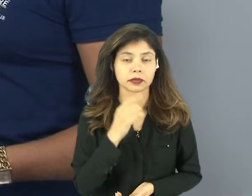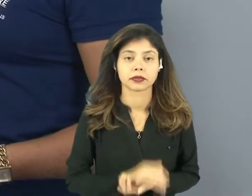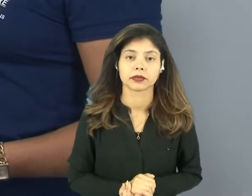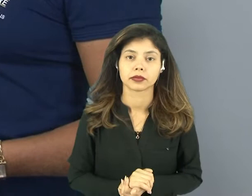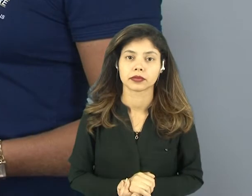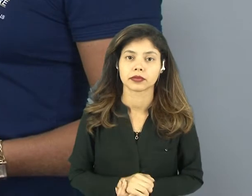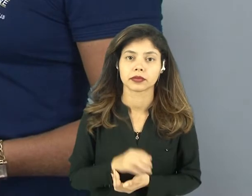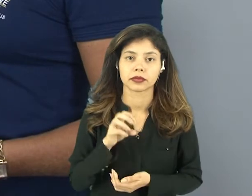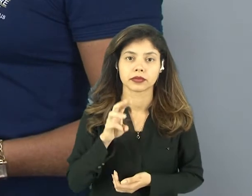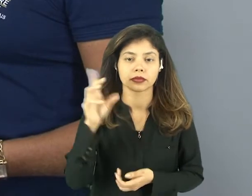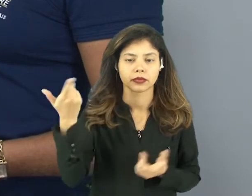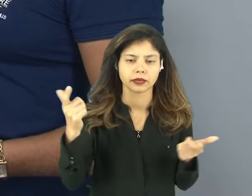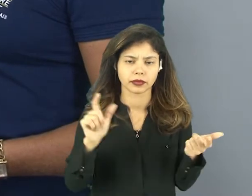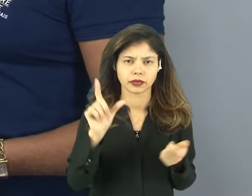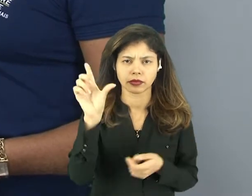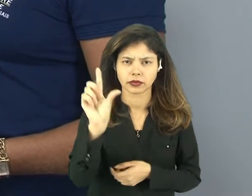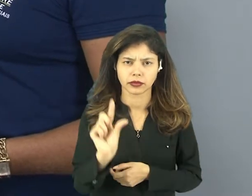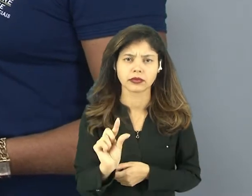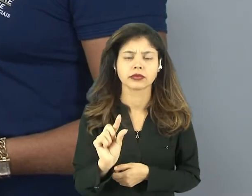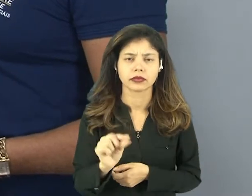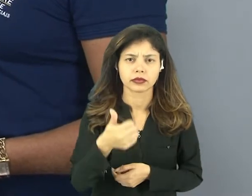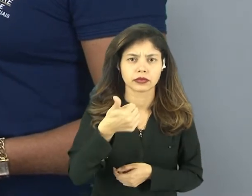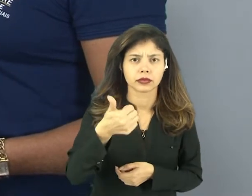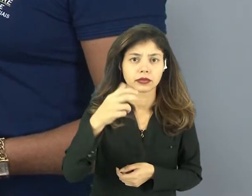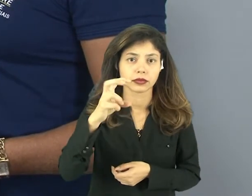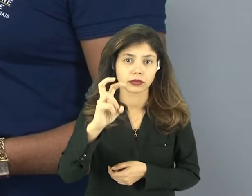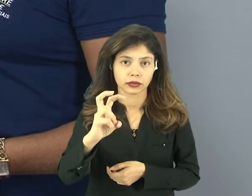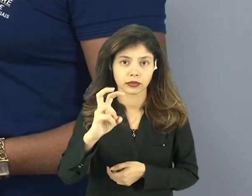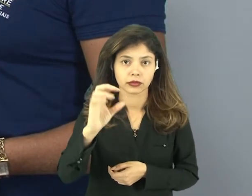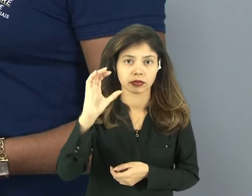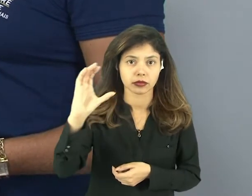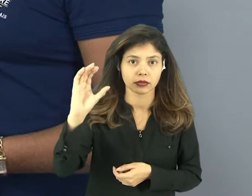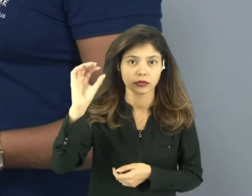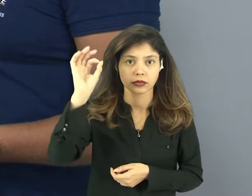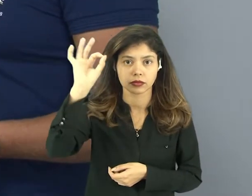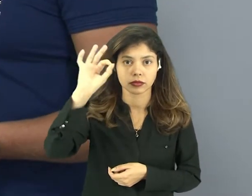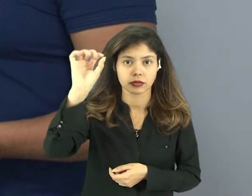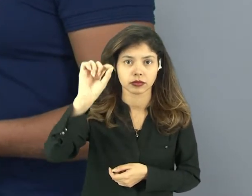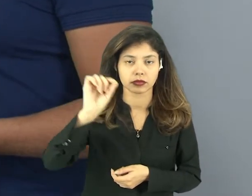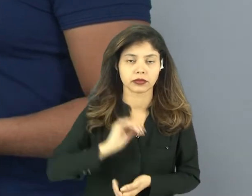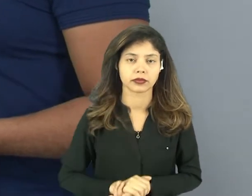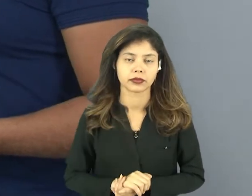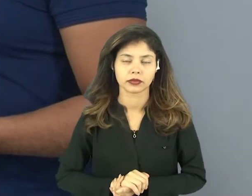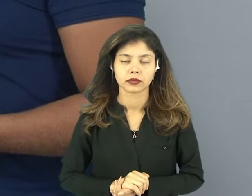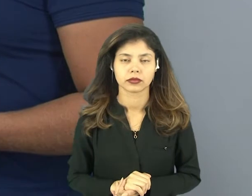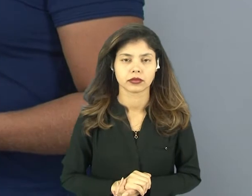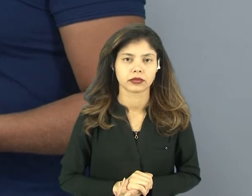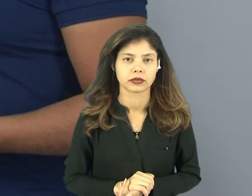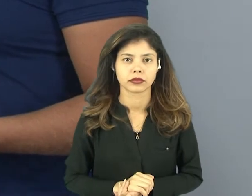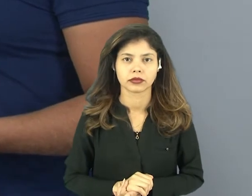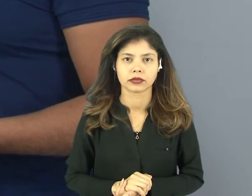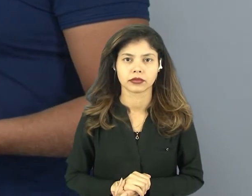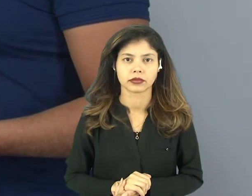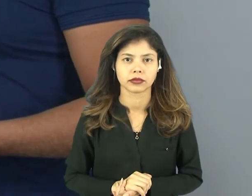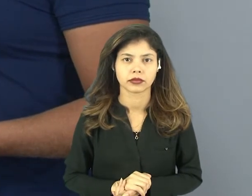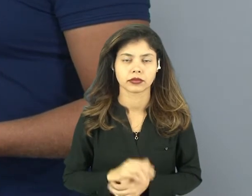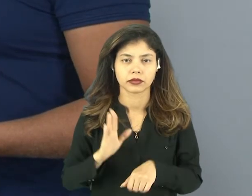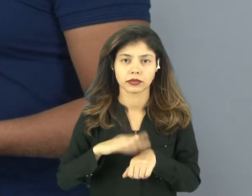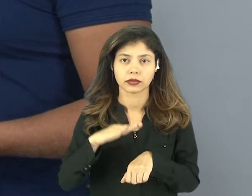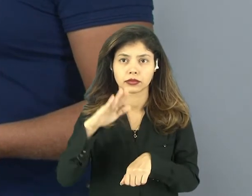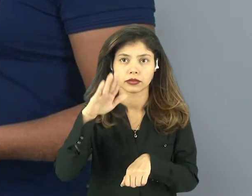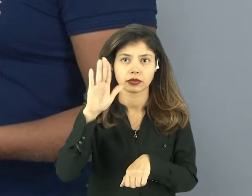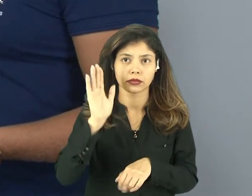mínima. Lá em Belo Horizonte estava 15 graus, marcando a mínima. E quanto que estava a